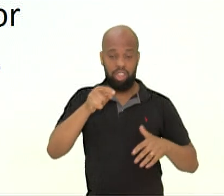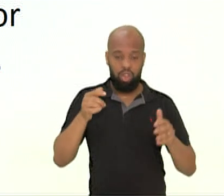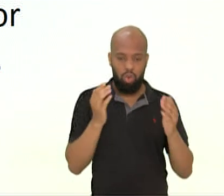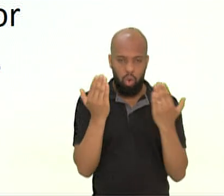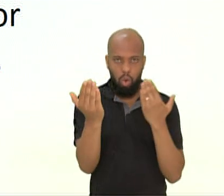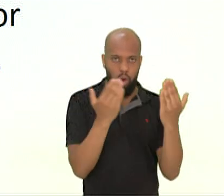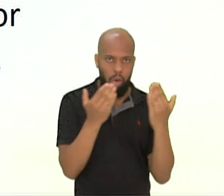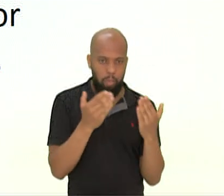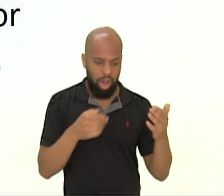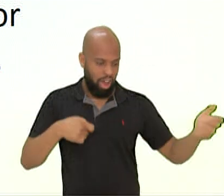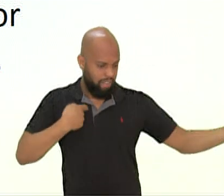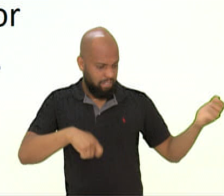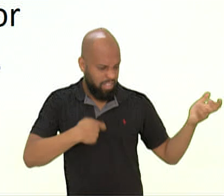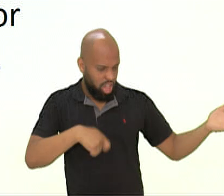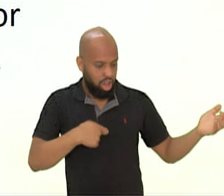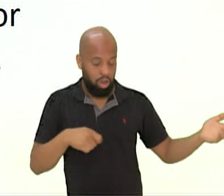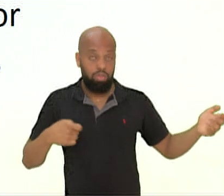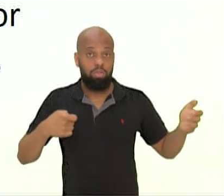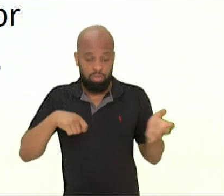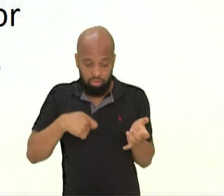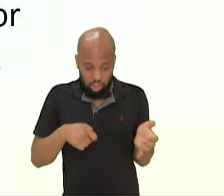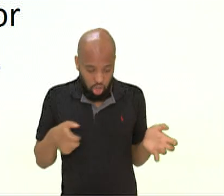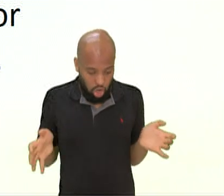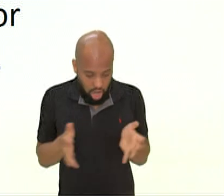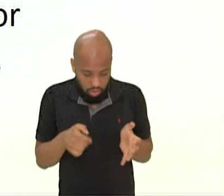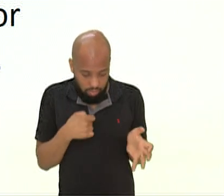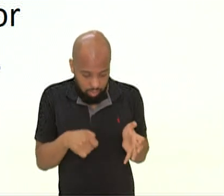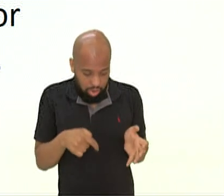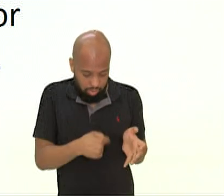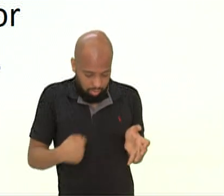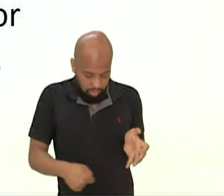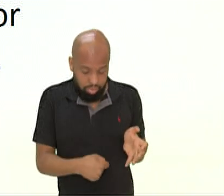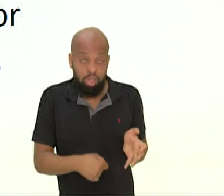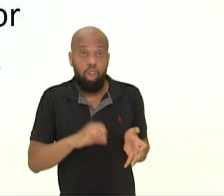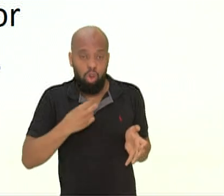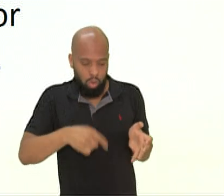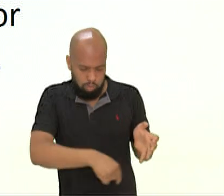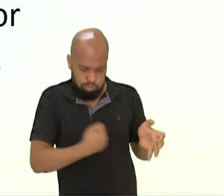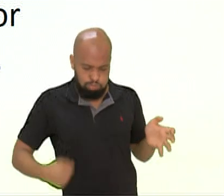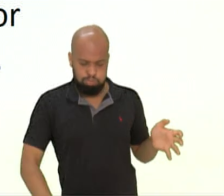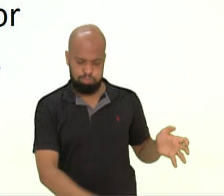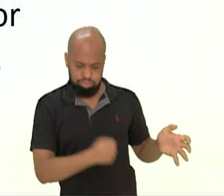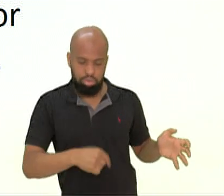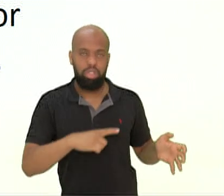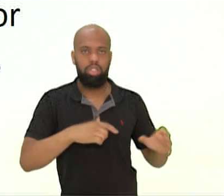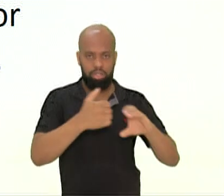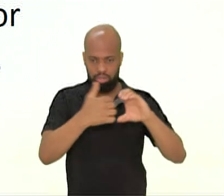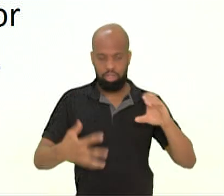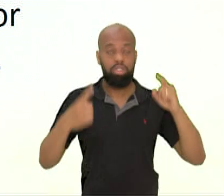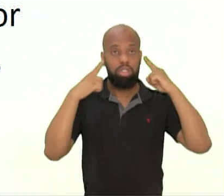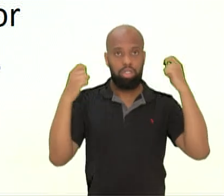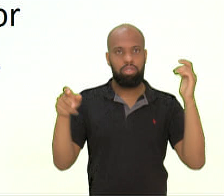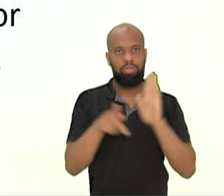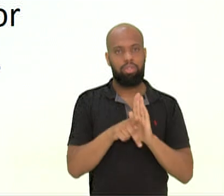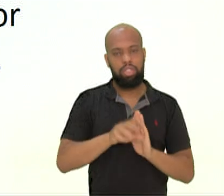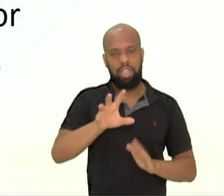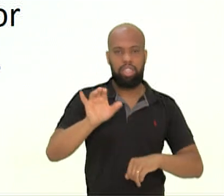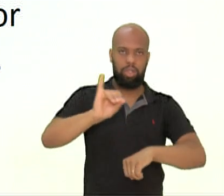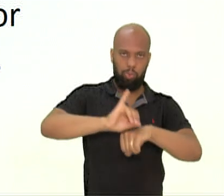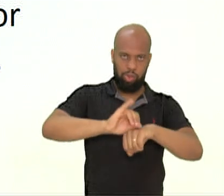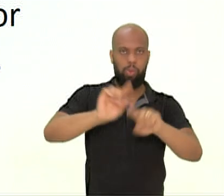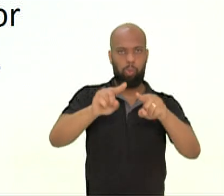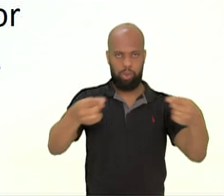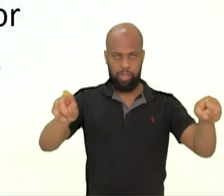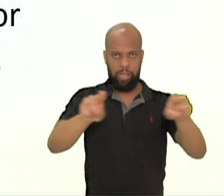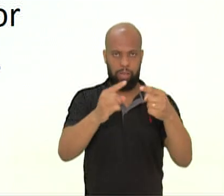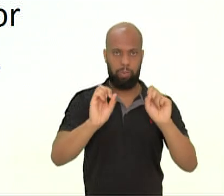com um violão, você percebe a diferença do tamanho da caixa acústica e aí você vai ter ali a característica sonora daquele determinado instrumento